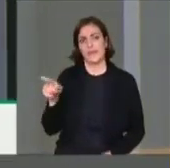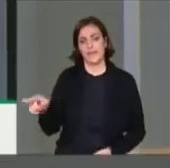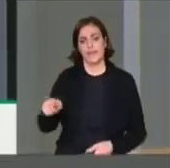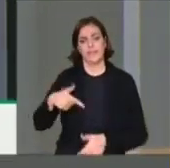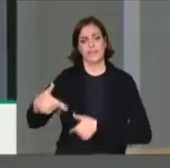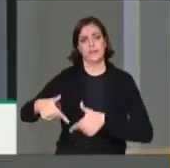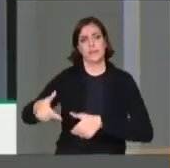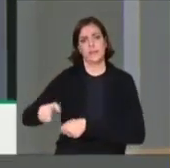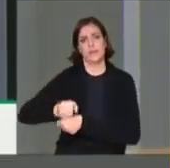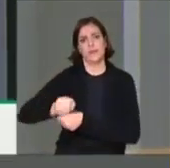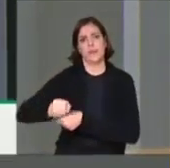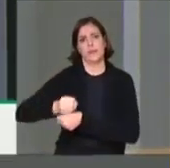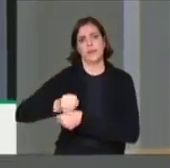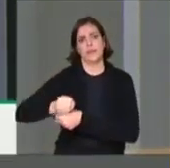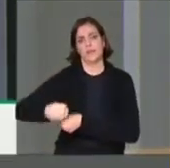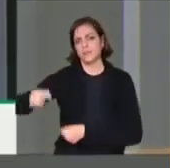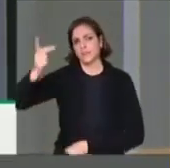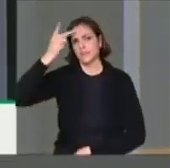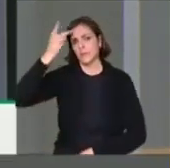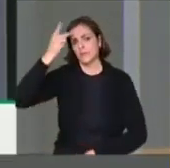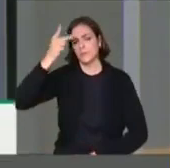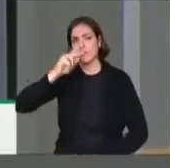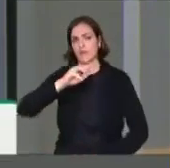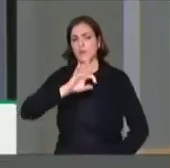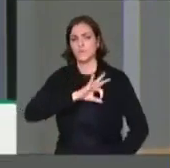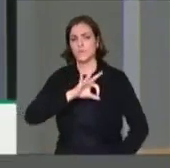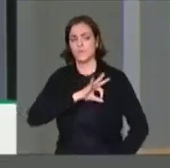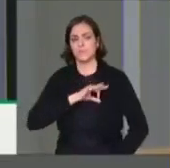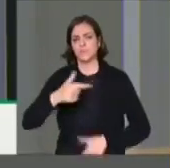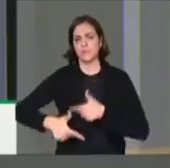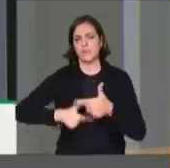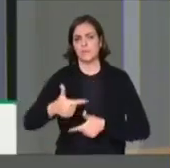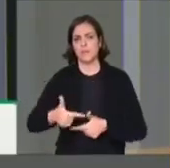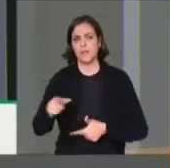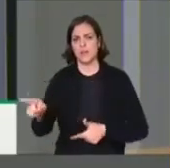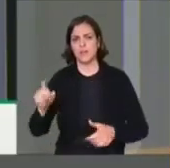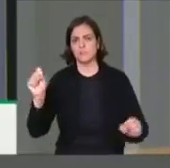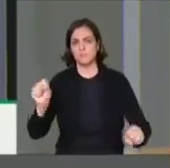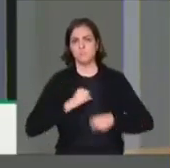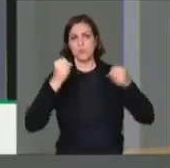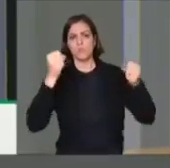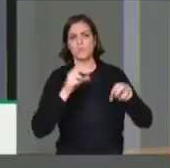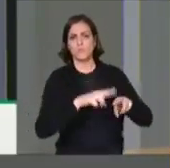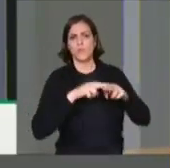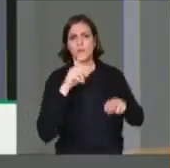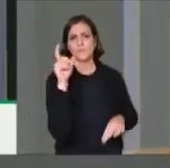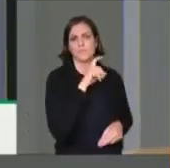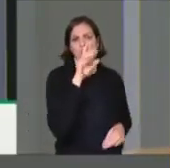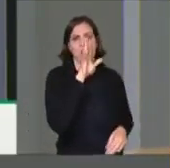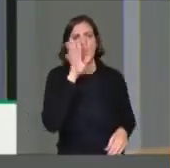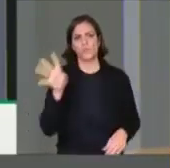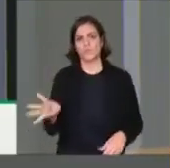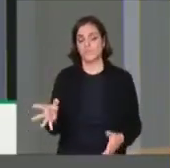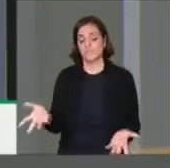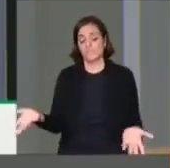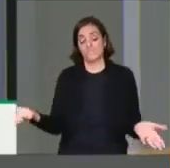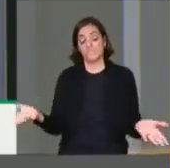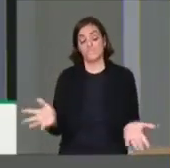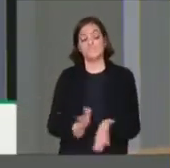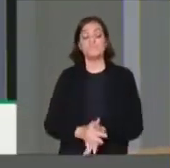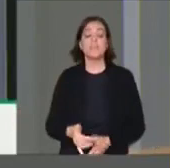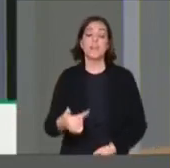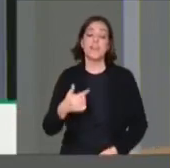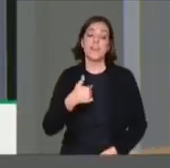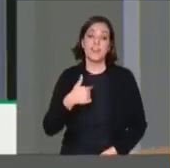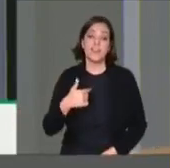São Paulo diante de uma generalização criminosa e mentirosa? Presidente, eu sou filha,